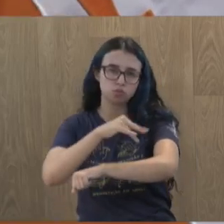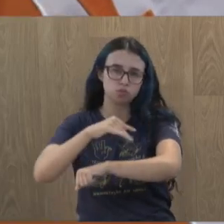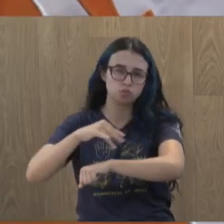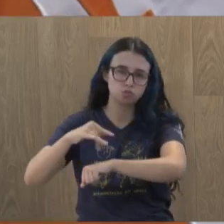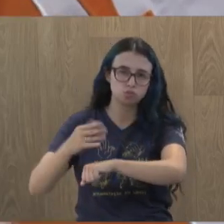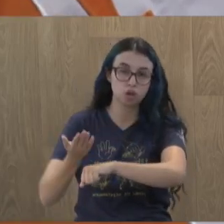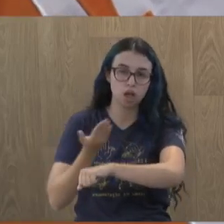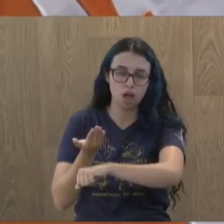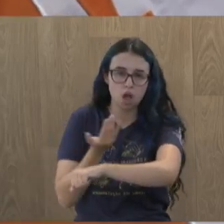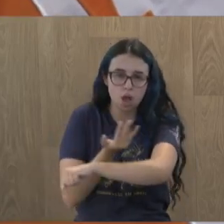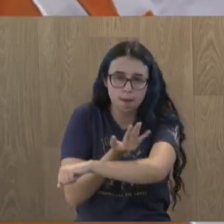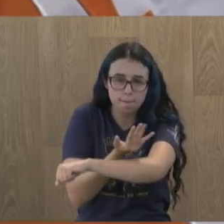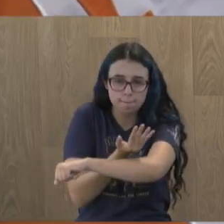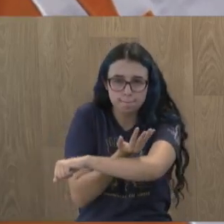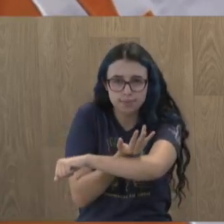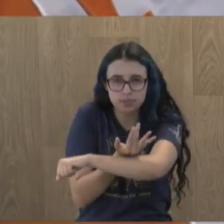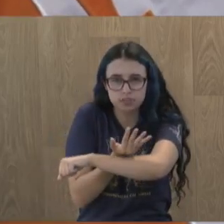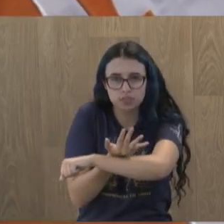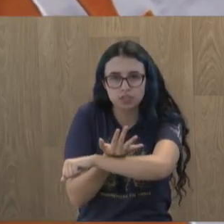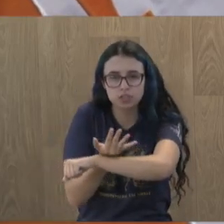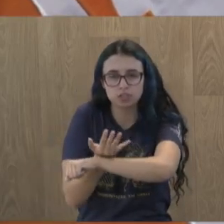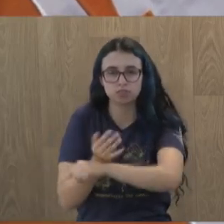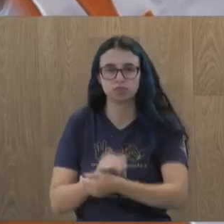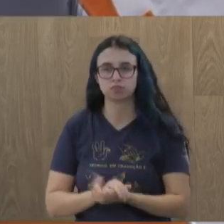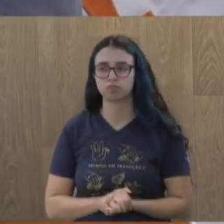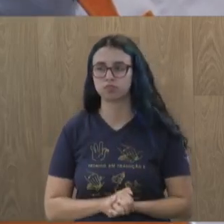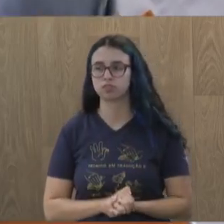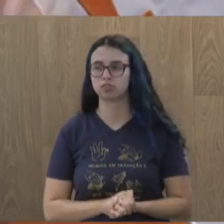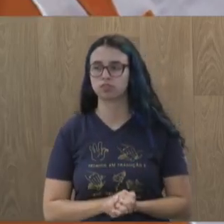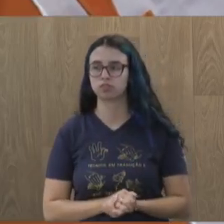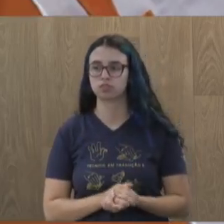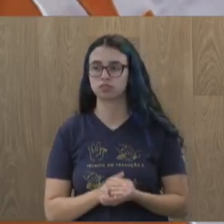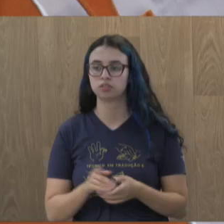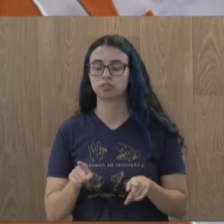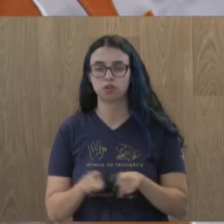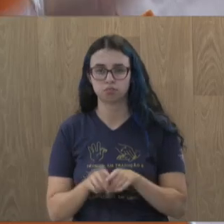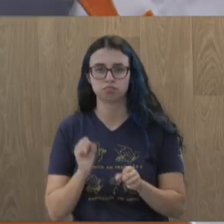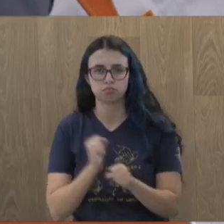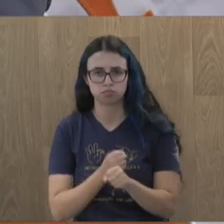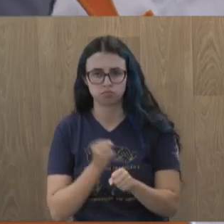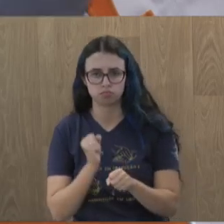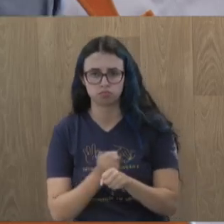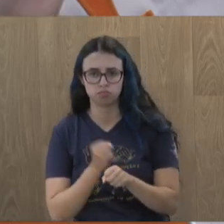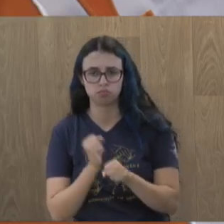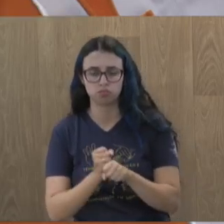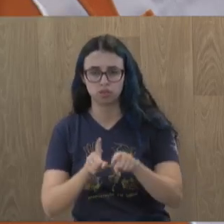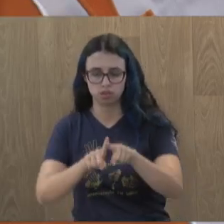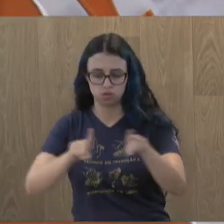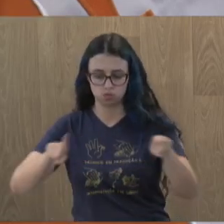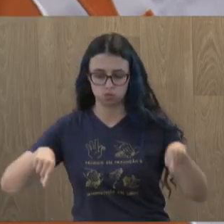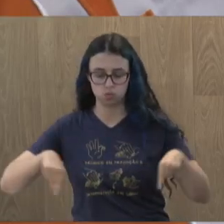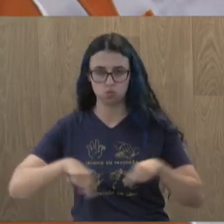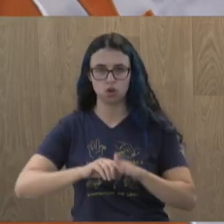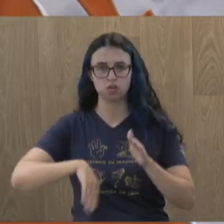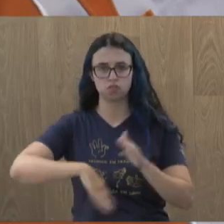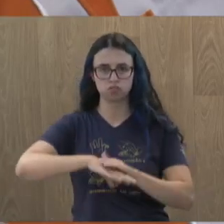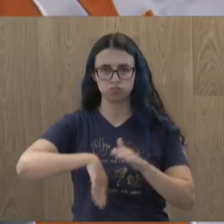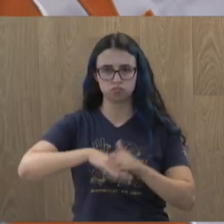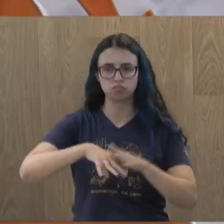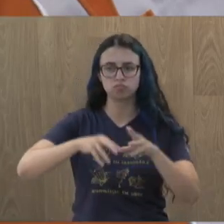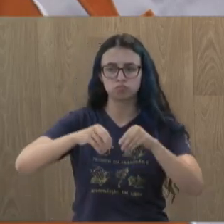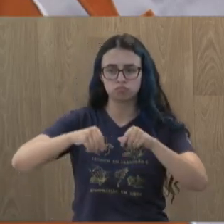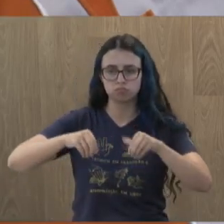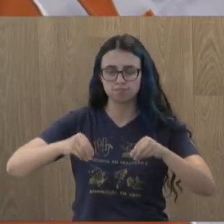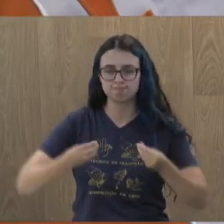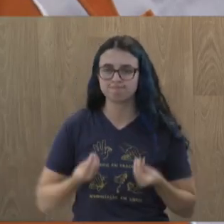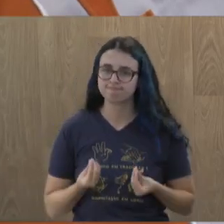alguns dias a grama já vai estar chegando em Divinópolis. Também vou construir uma quadra com uma areia de primeira qualidade para a gente